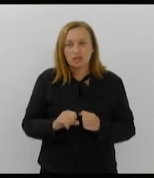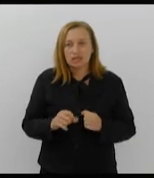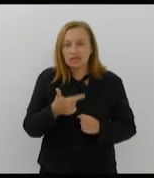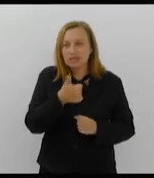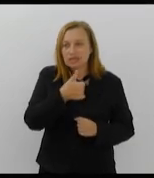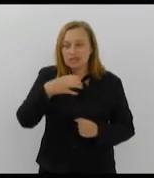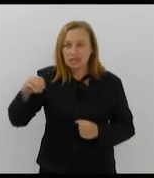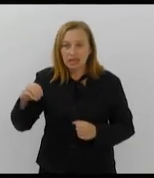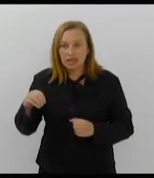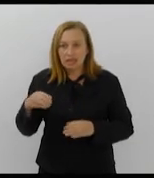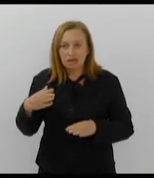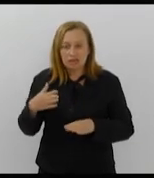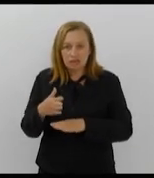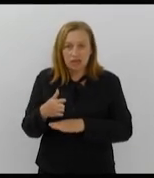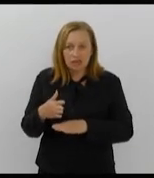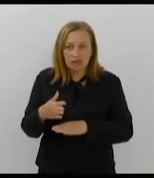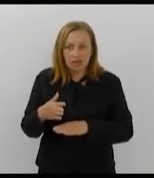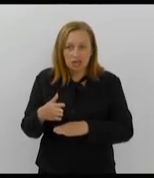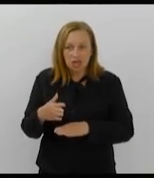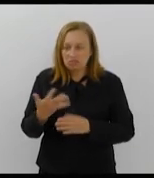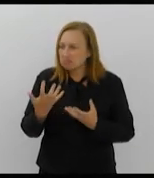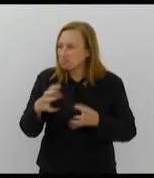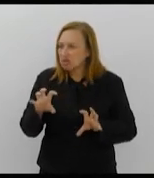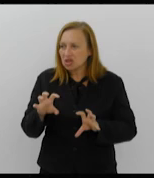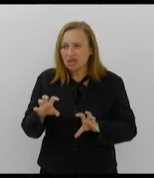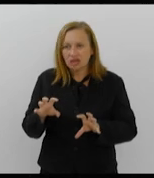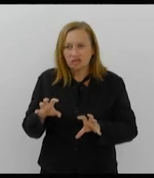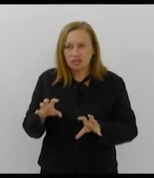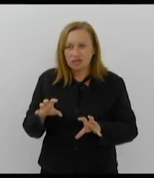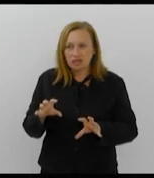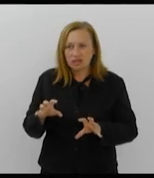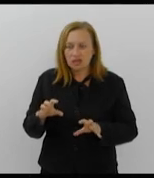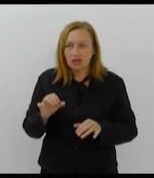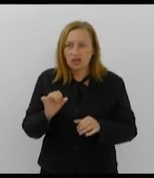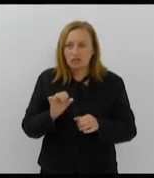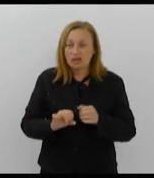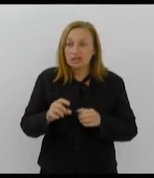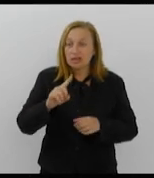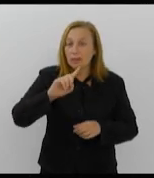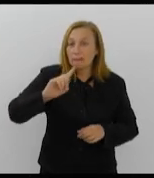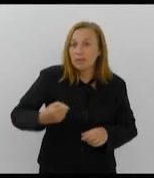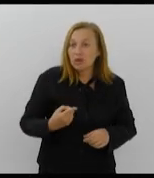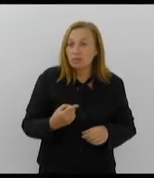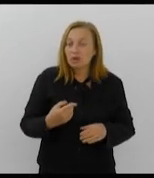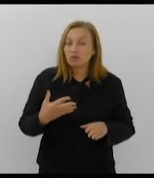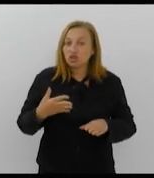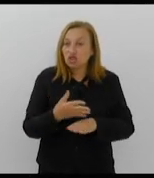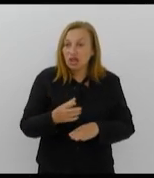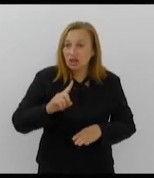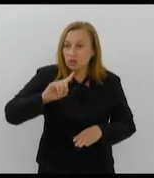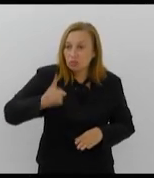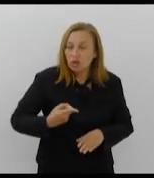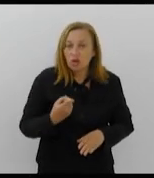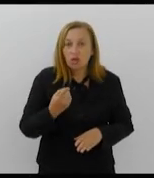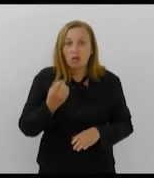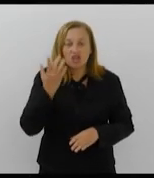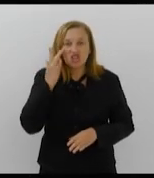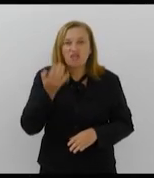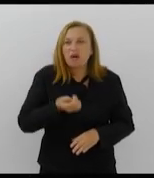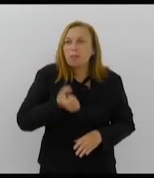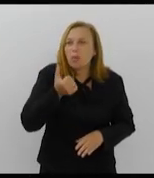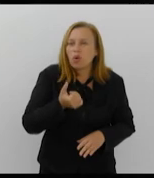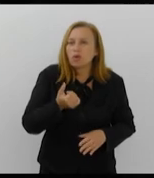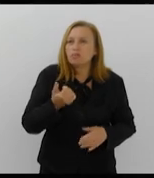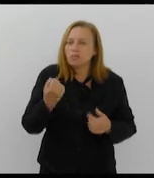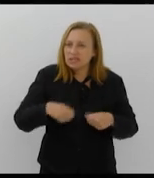entradas. Eu não queria fazer 100 entradas, eu fazia 1.000. Mas quando eu chegava no 1.000, eu achava pouco. Eu tinha